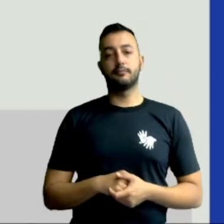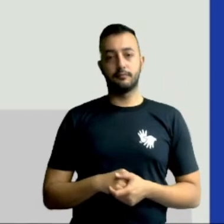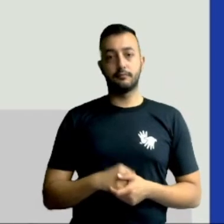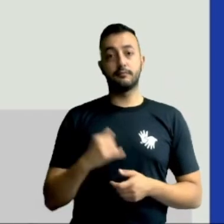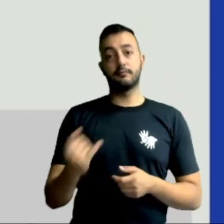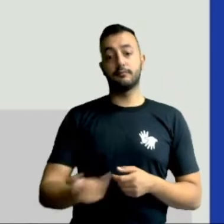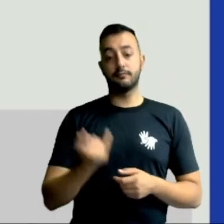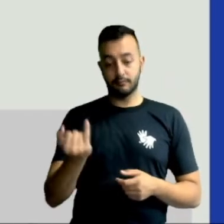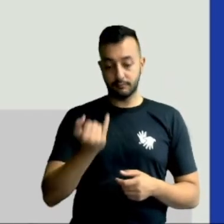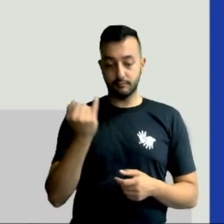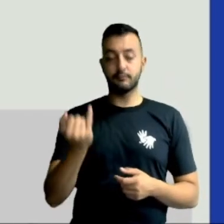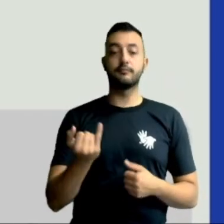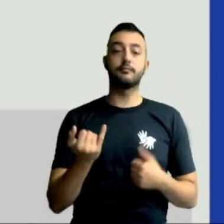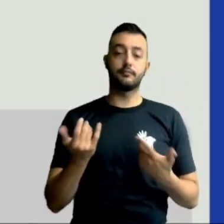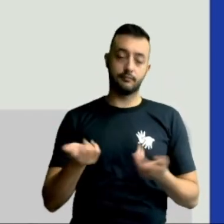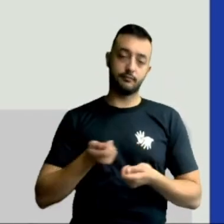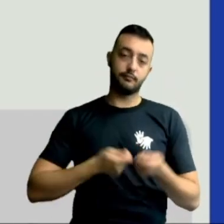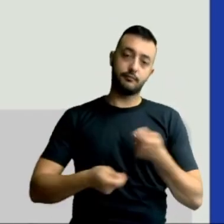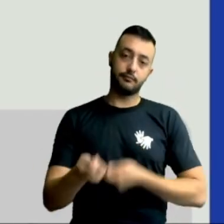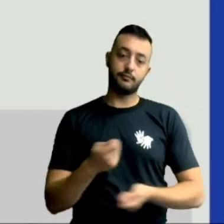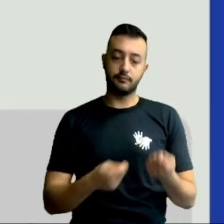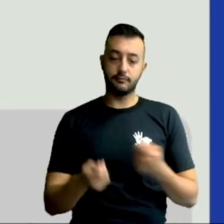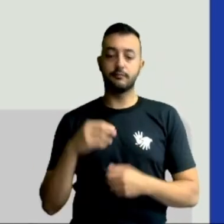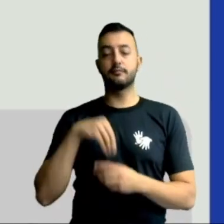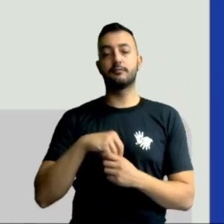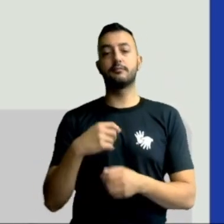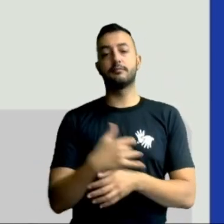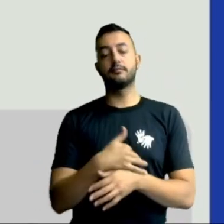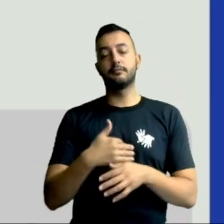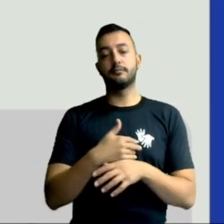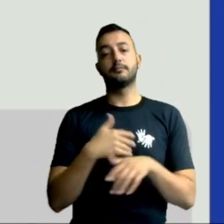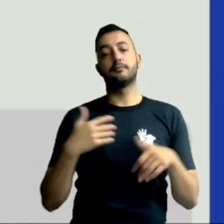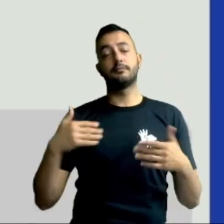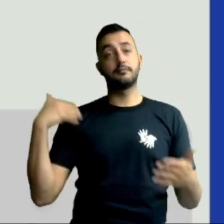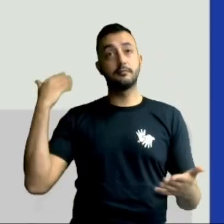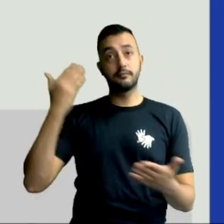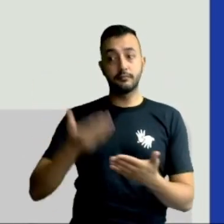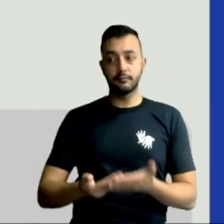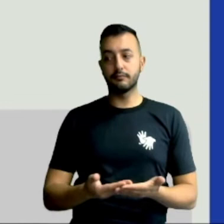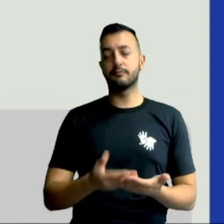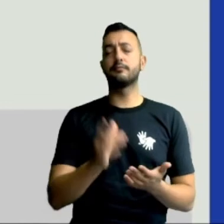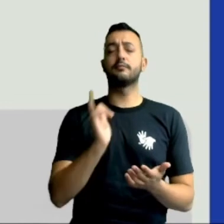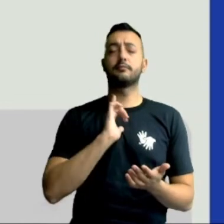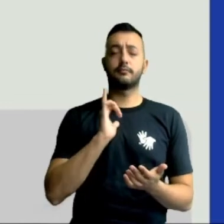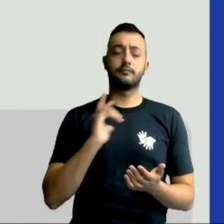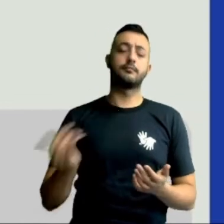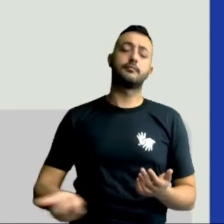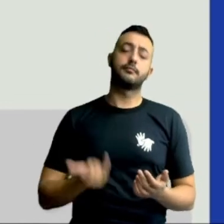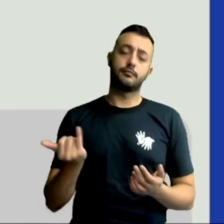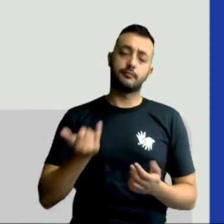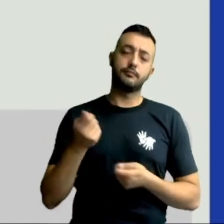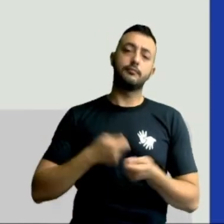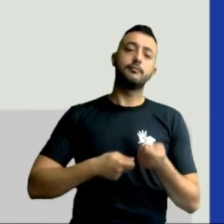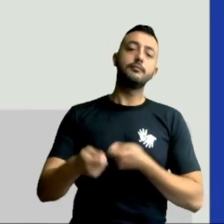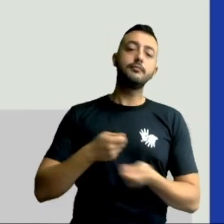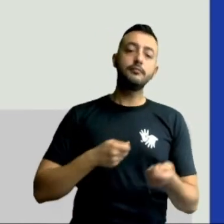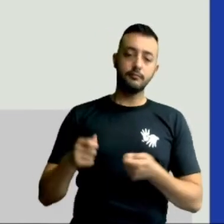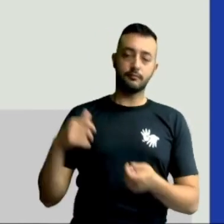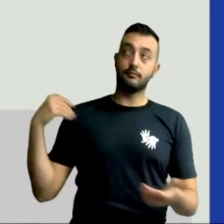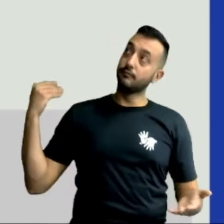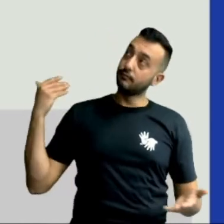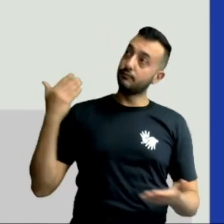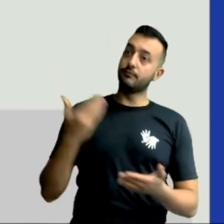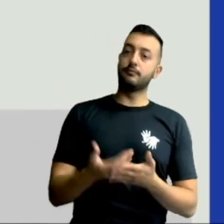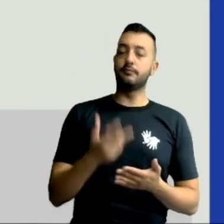uma importância, né, econômica dentro da cidade. Então, até hoje, existe essa importância econômica